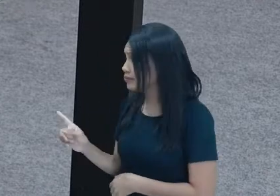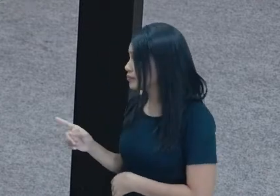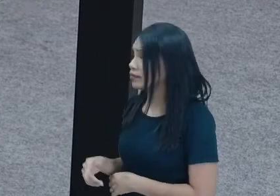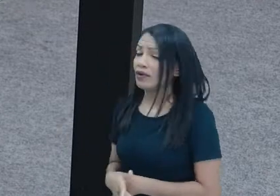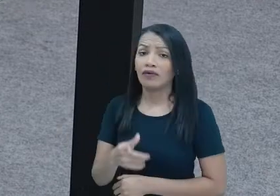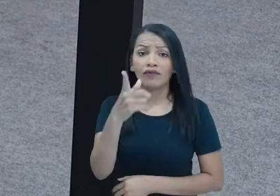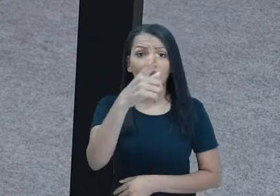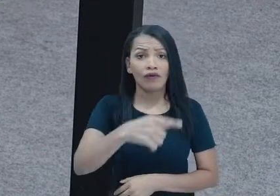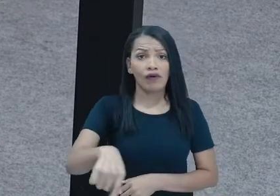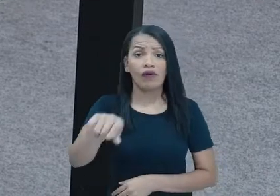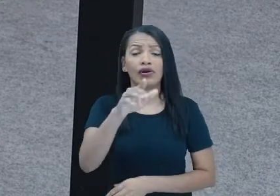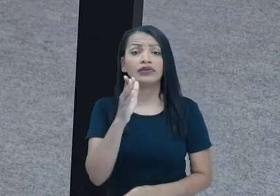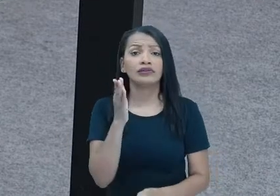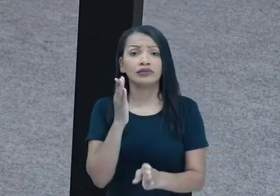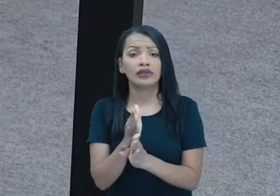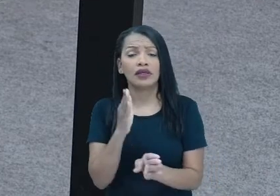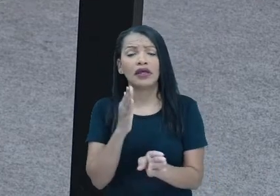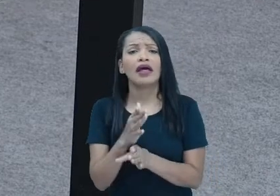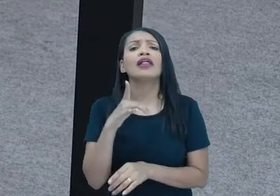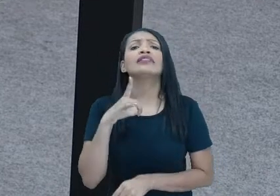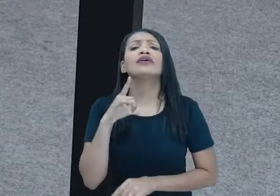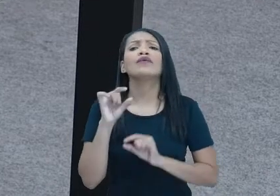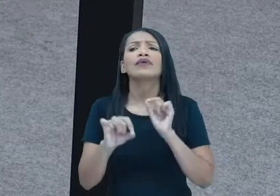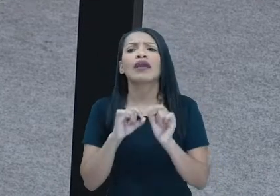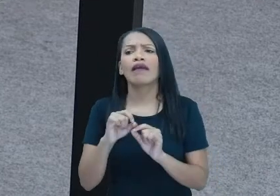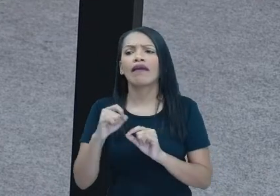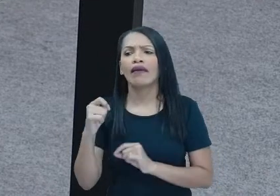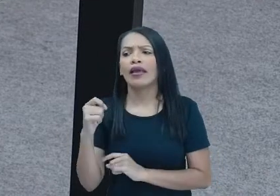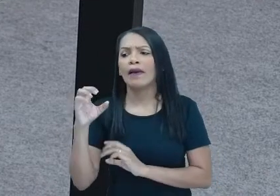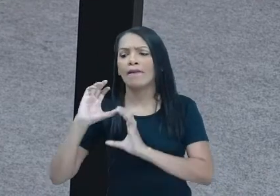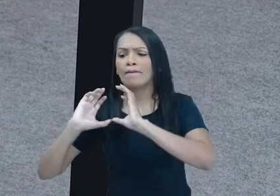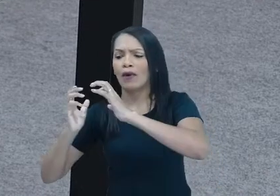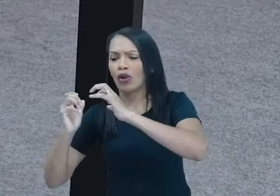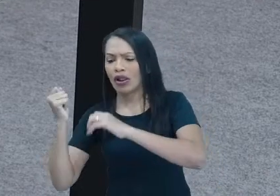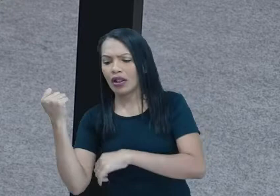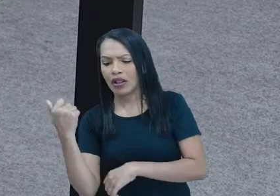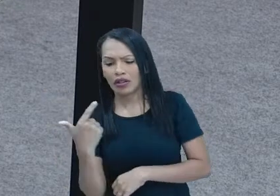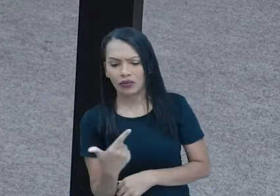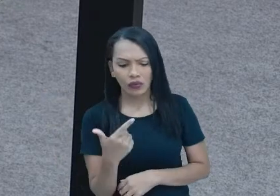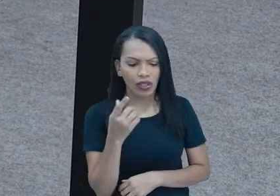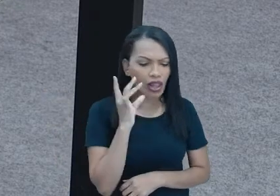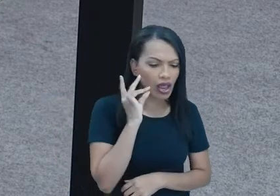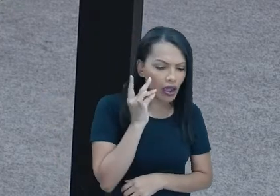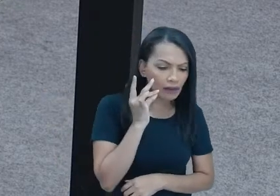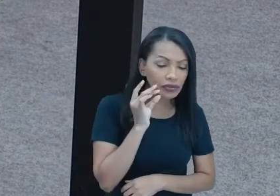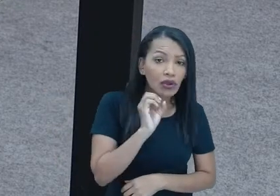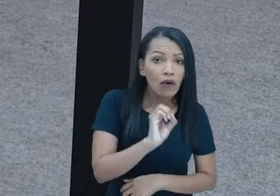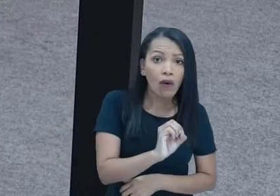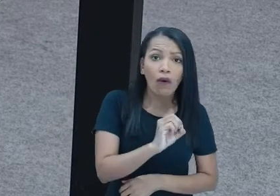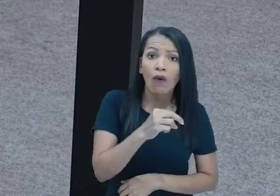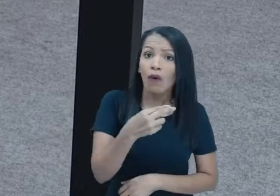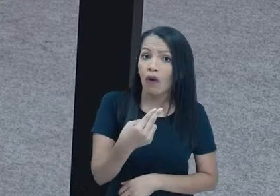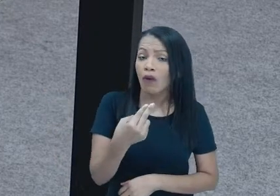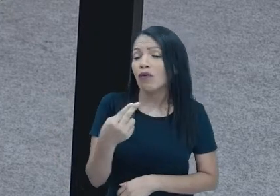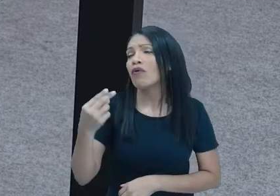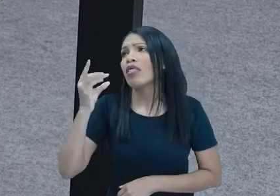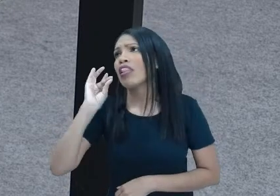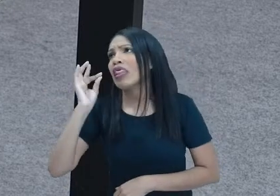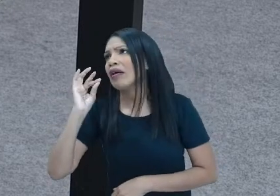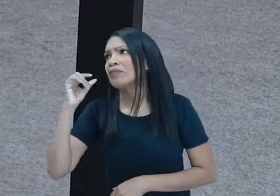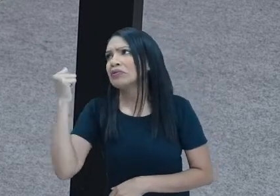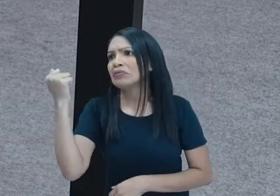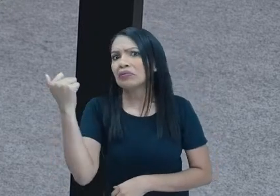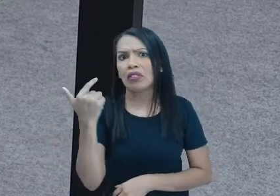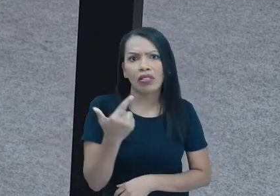vocês descubram se eu tenho mais bolas ou se eu tenho mais lápis. Só observando,